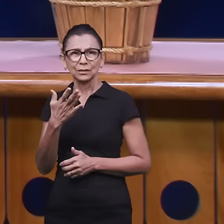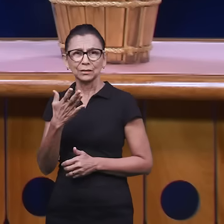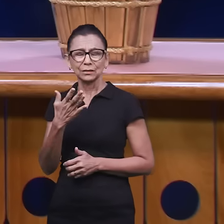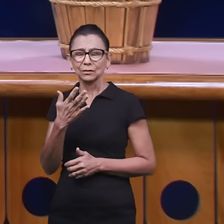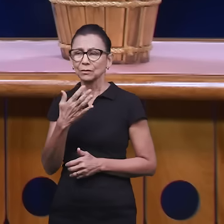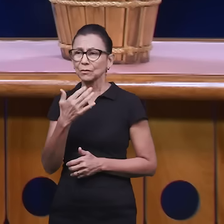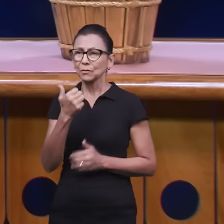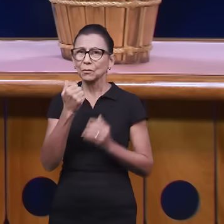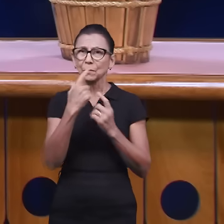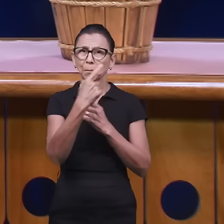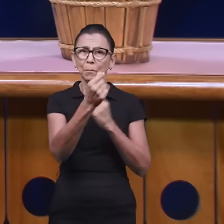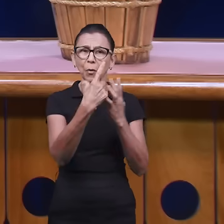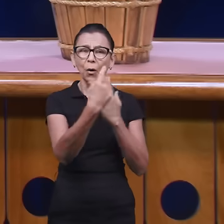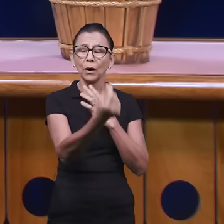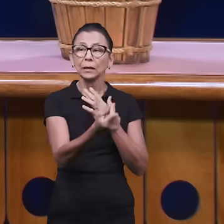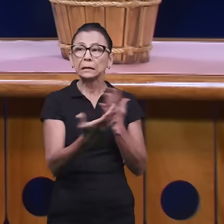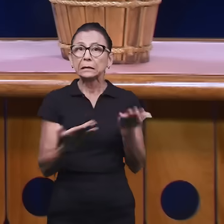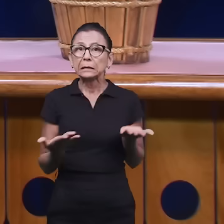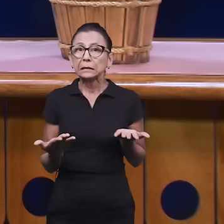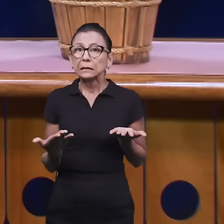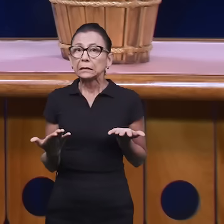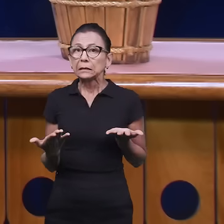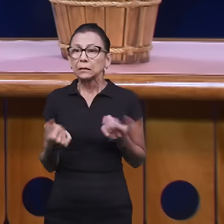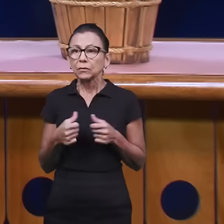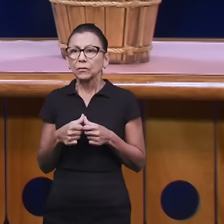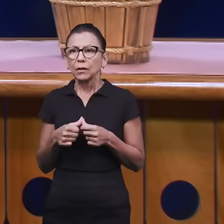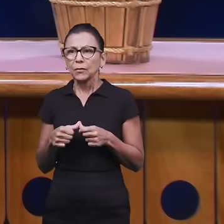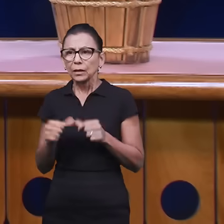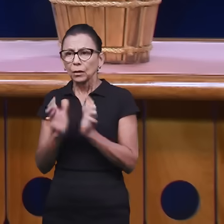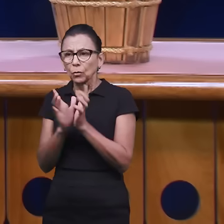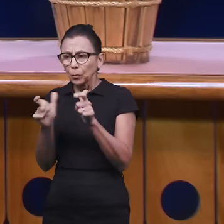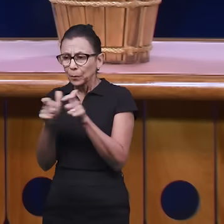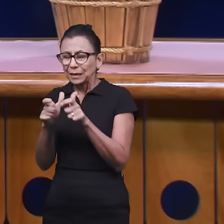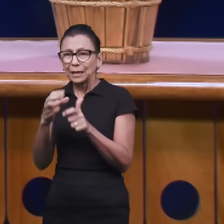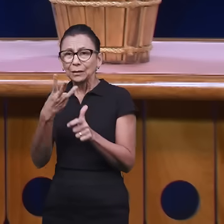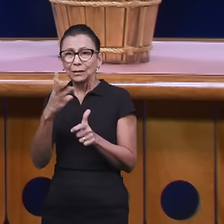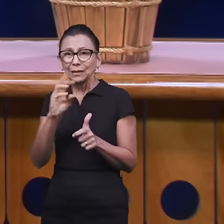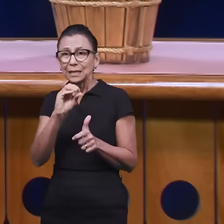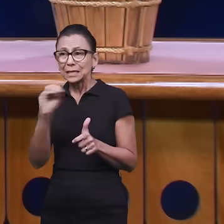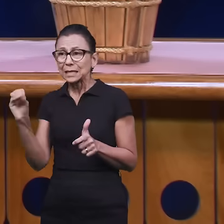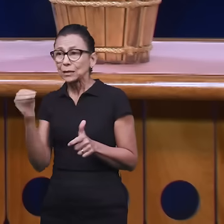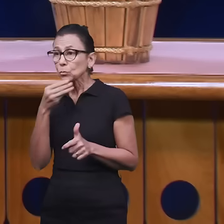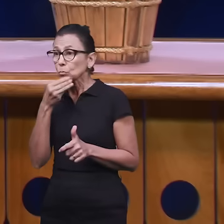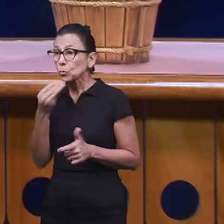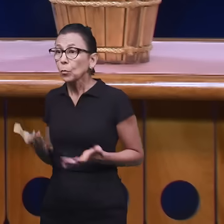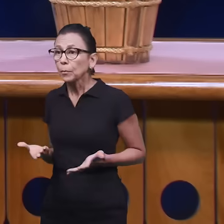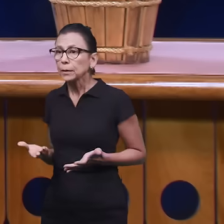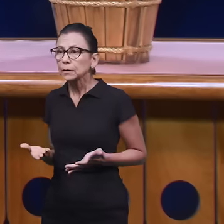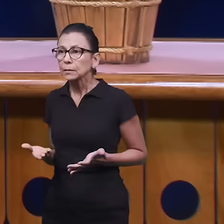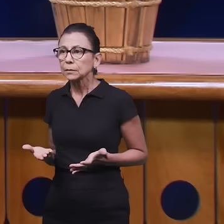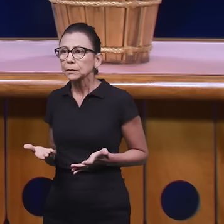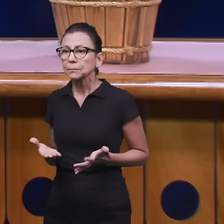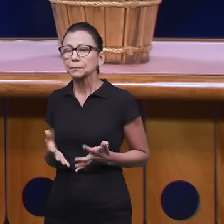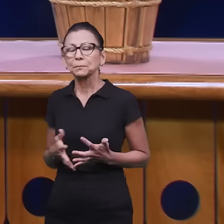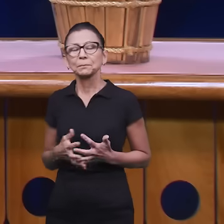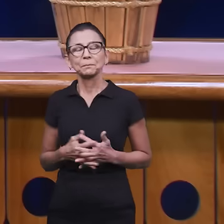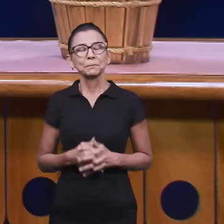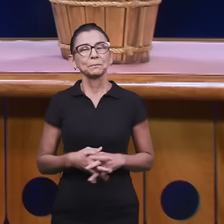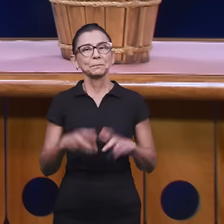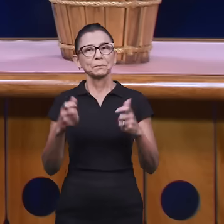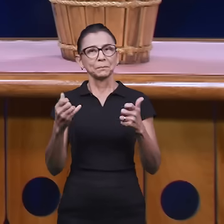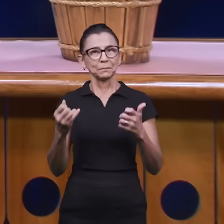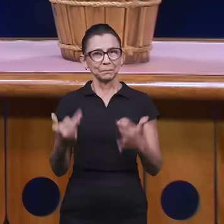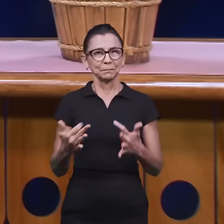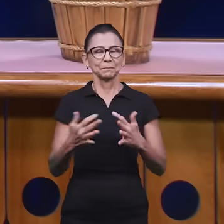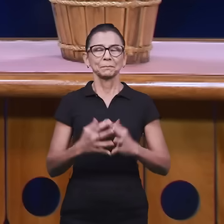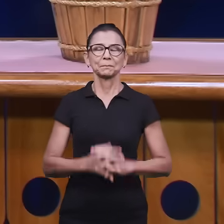Mas por que Deus fez aquilo? Então, a posição do homem é aquela